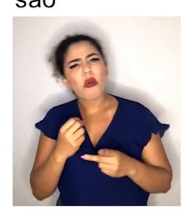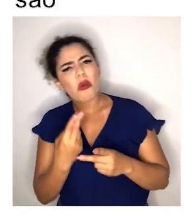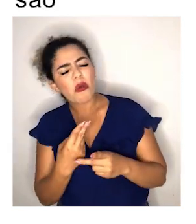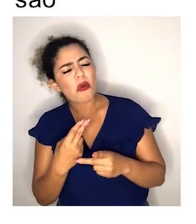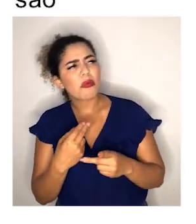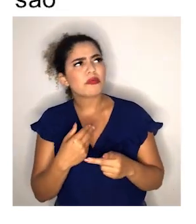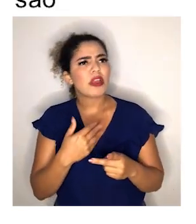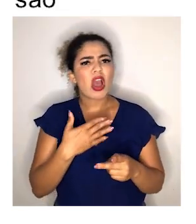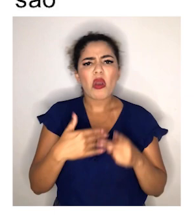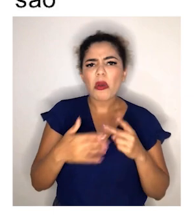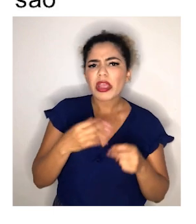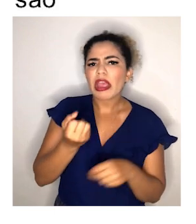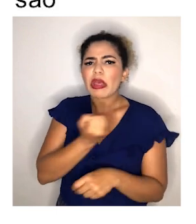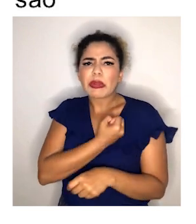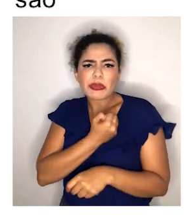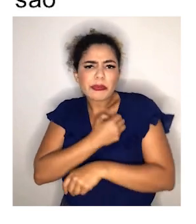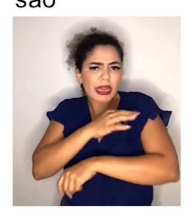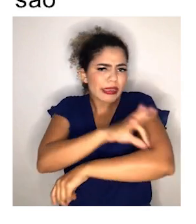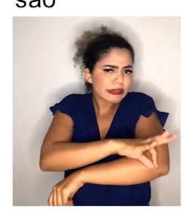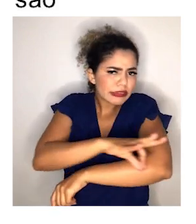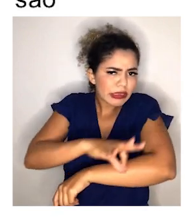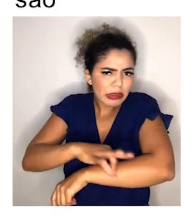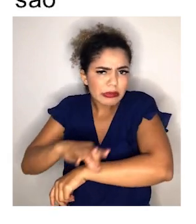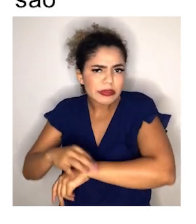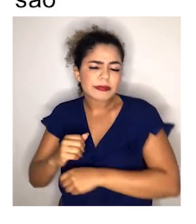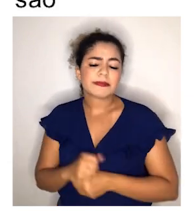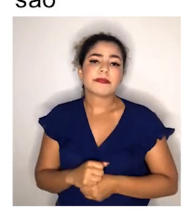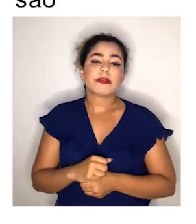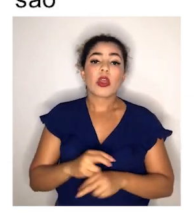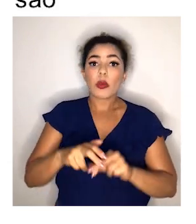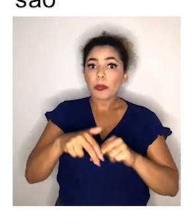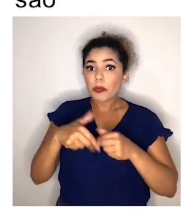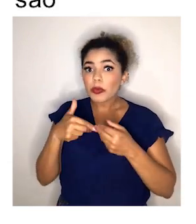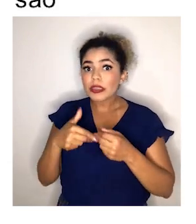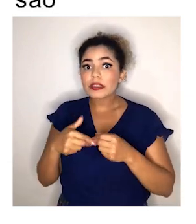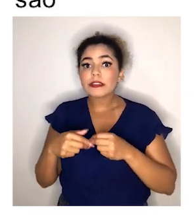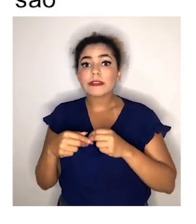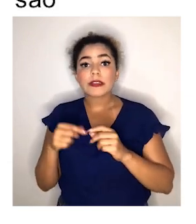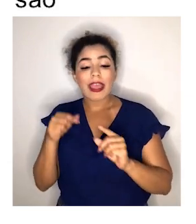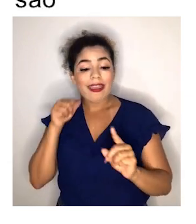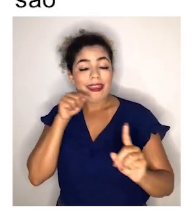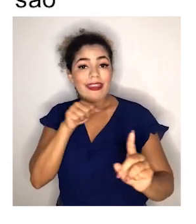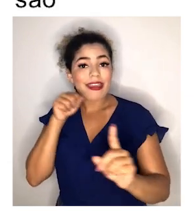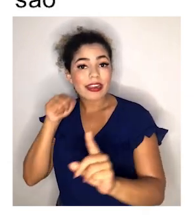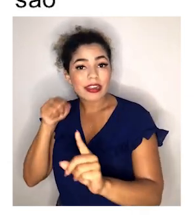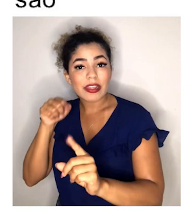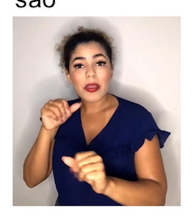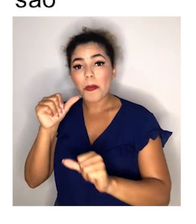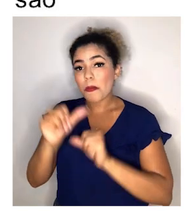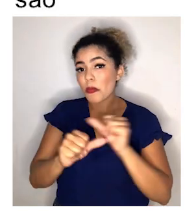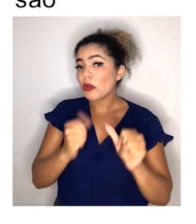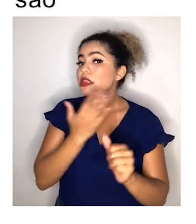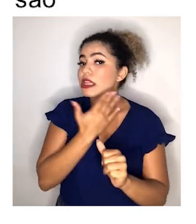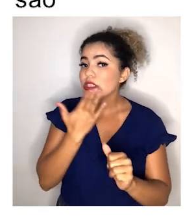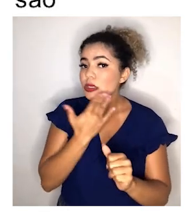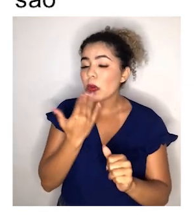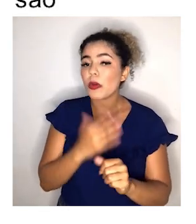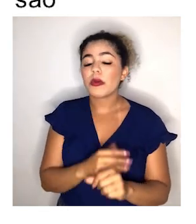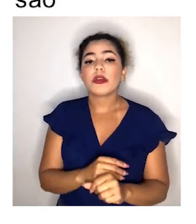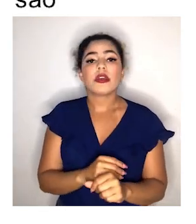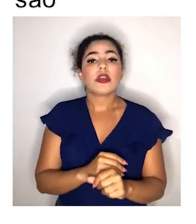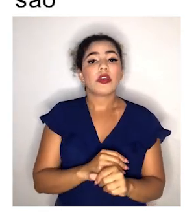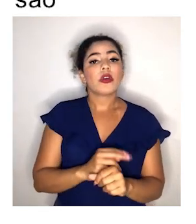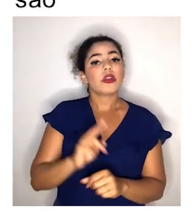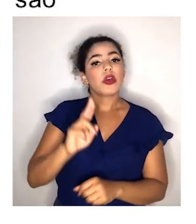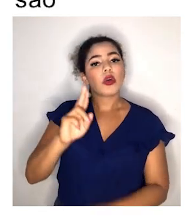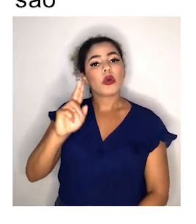coloração, ou por alguma numeração da escala. Portanto, indicadores são substâncias que mudam de cor na presença